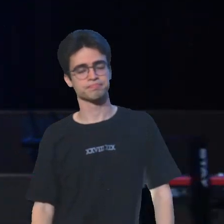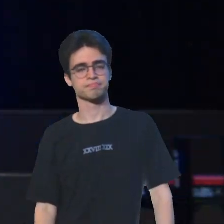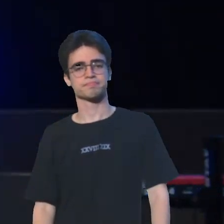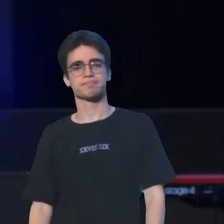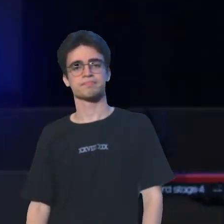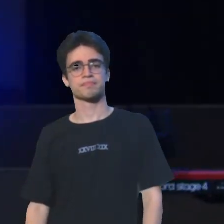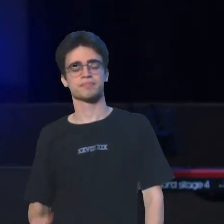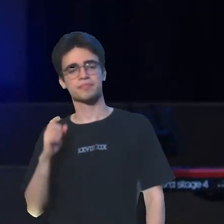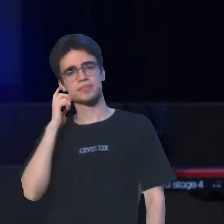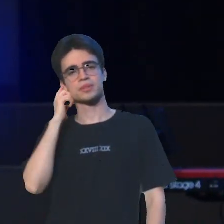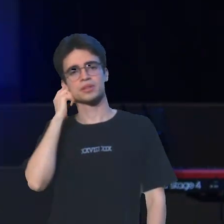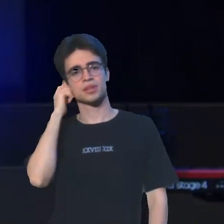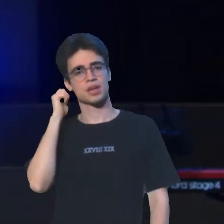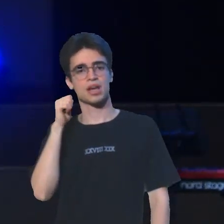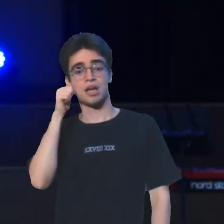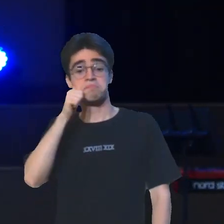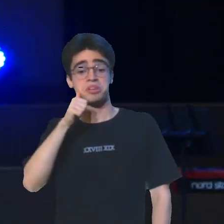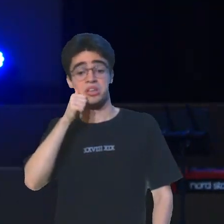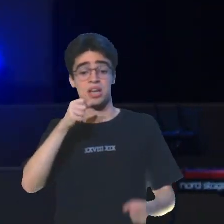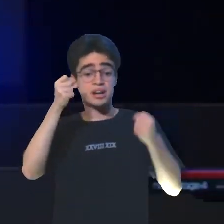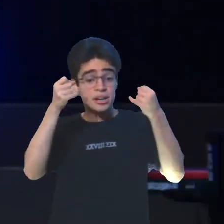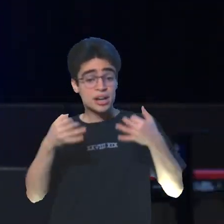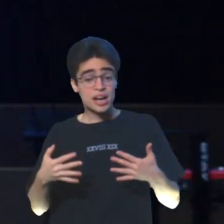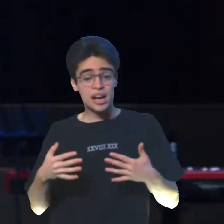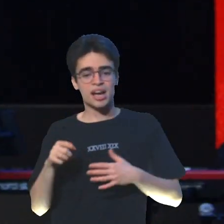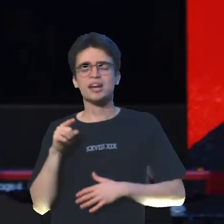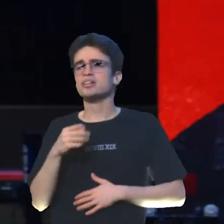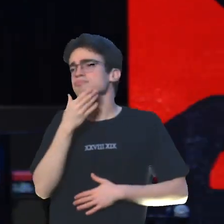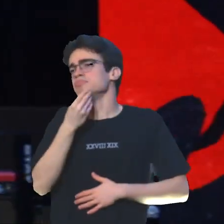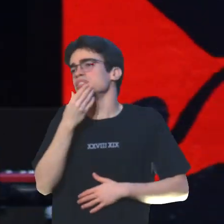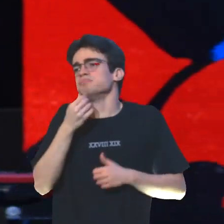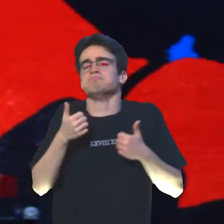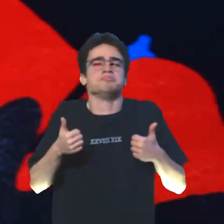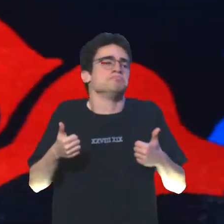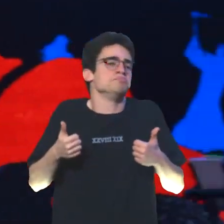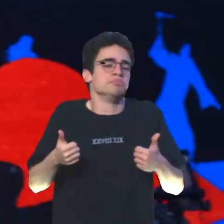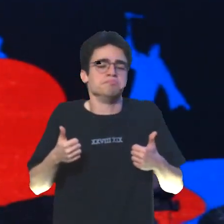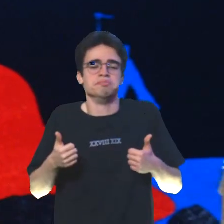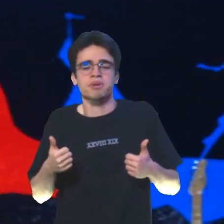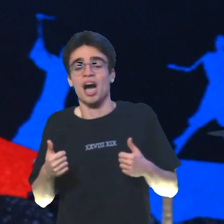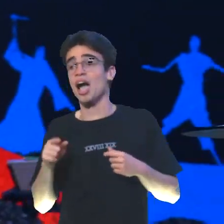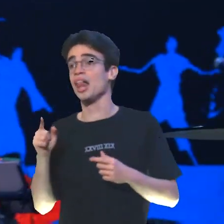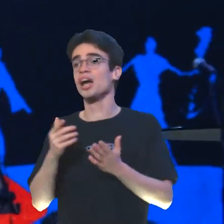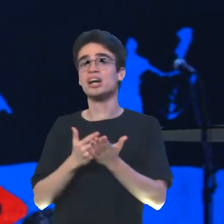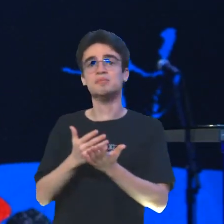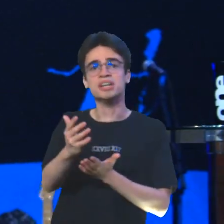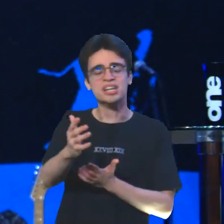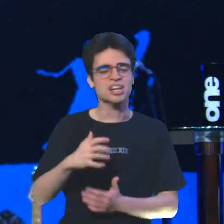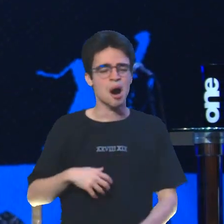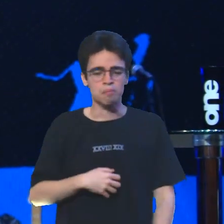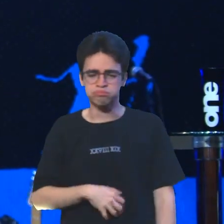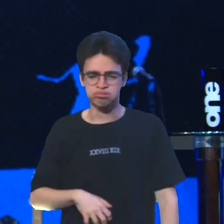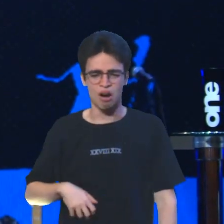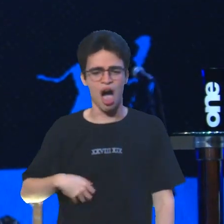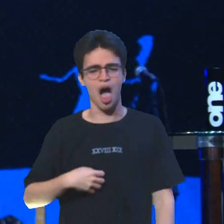E ela vai contar que esse menino estava de boa na escola e ele começou a ter dor de